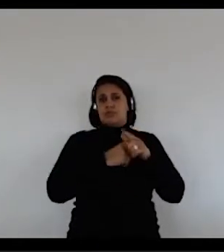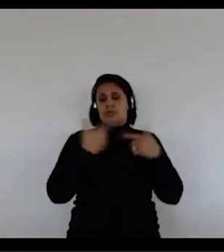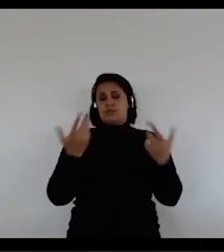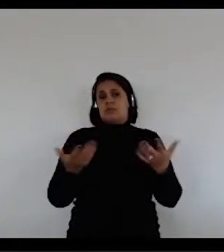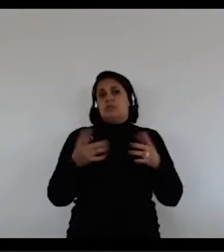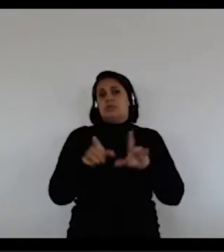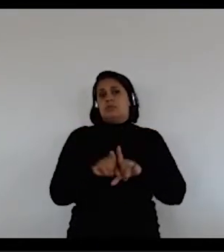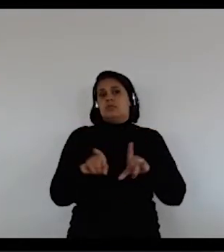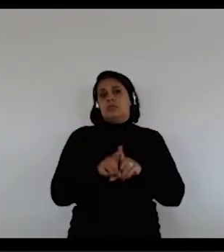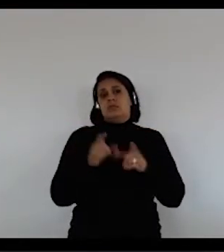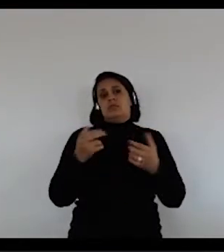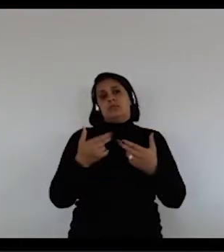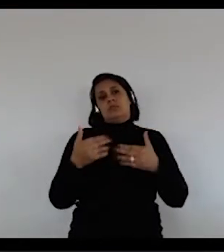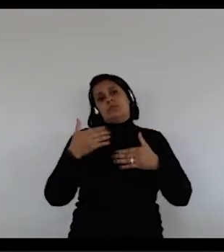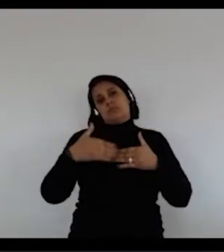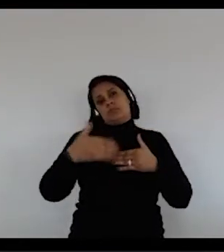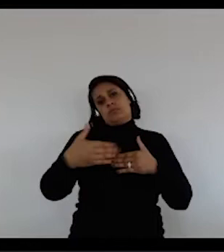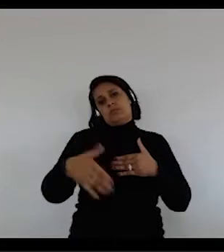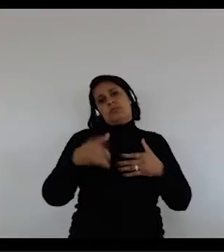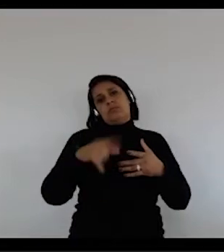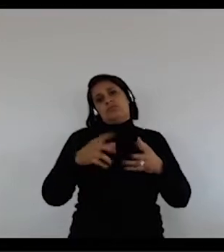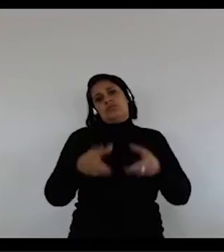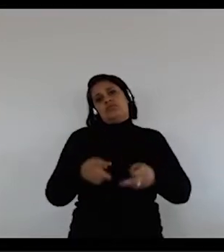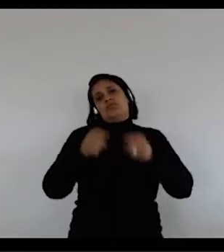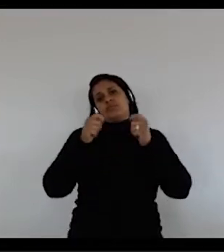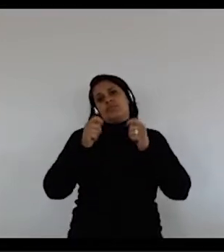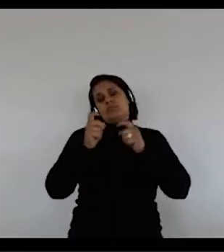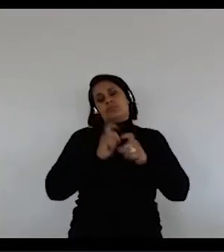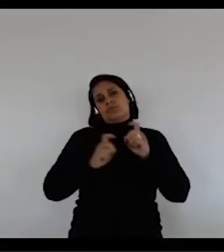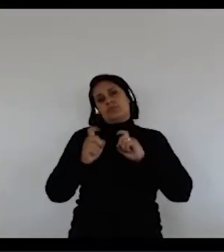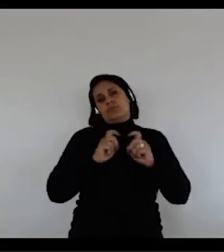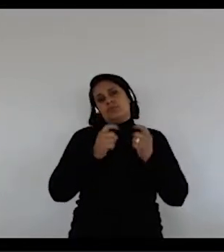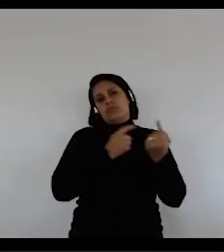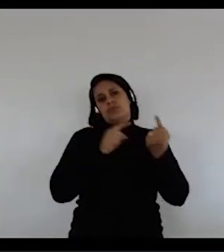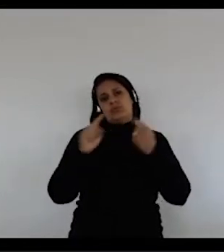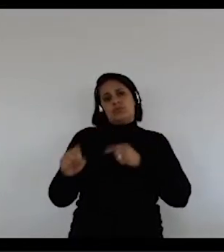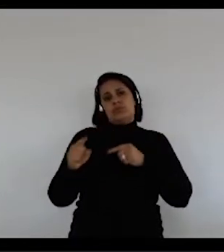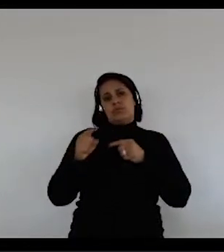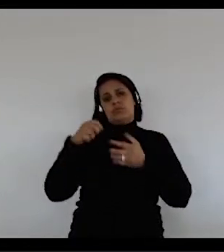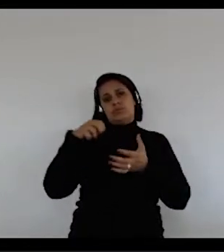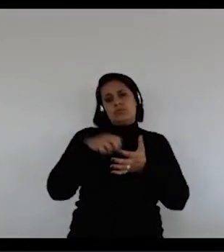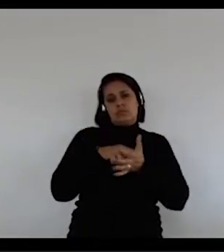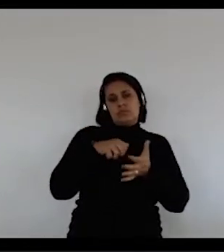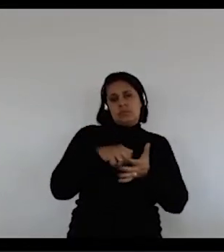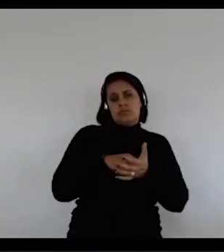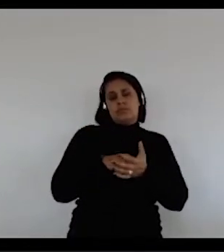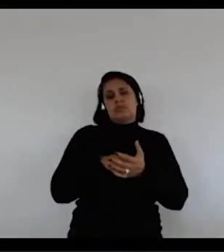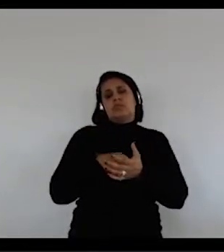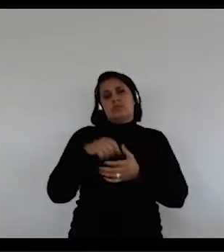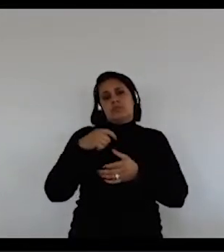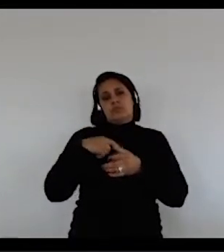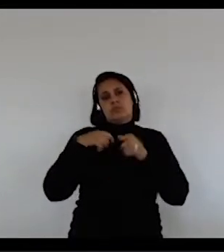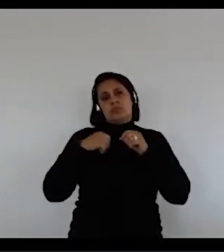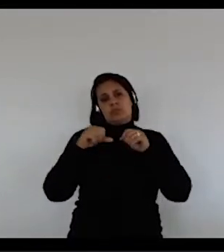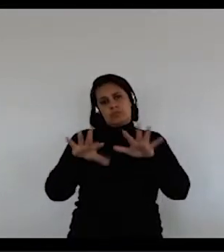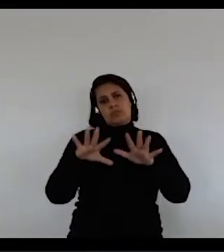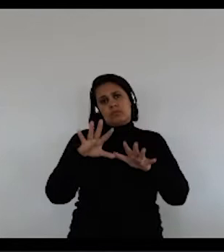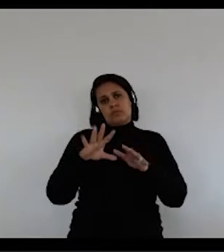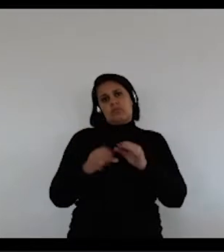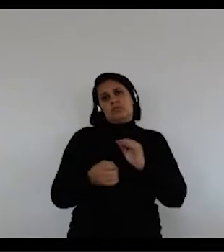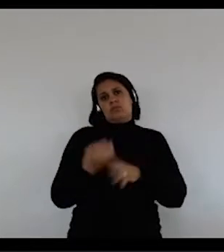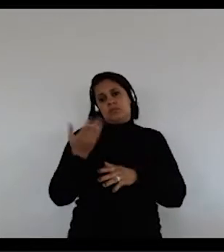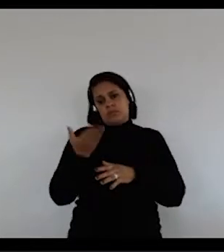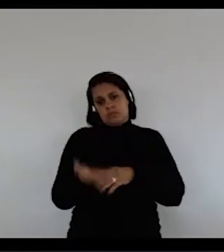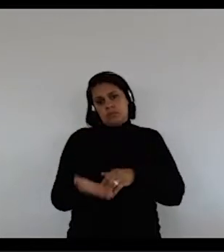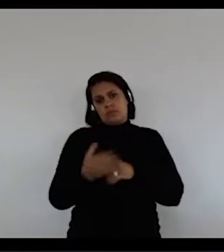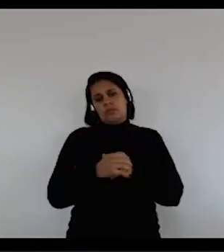também procedimentos contenciosos administrativos contra sanções impostas durante a pandemia,